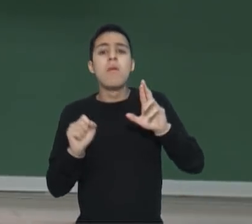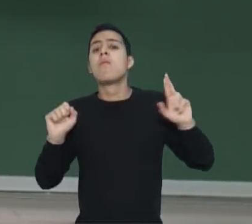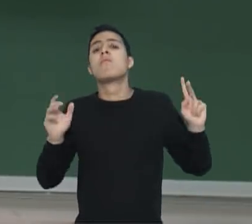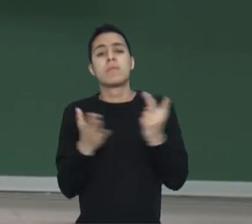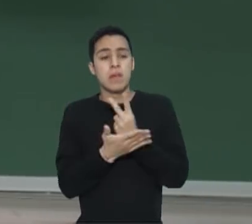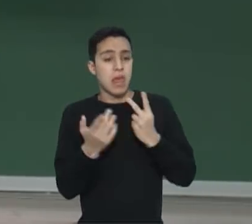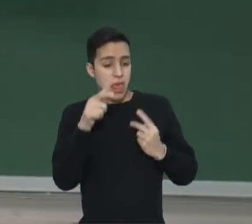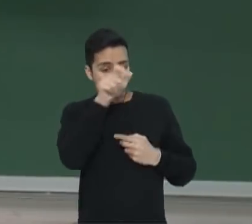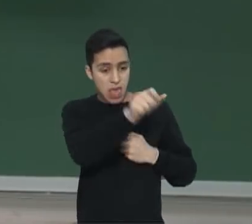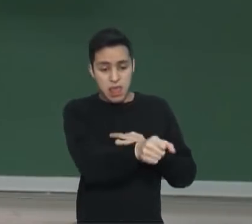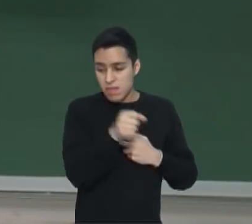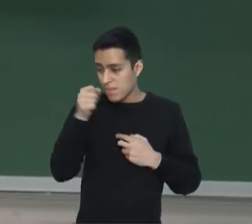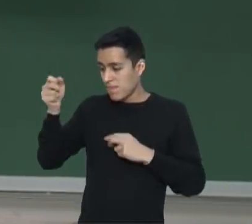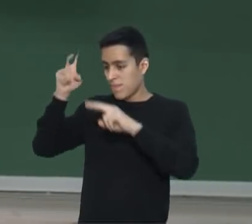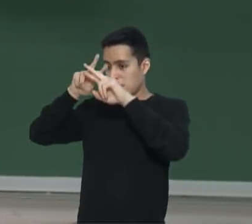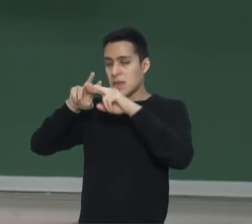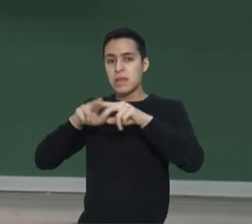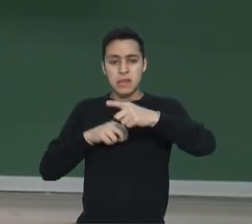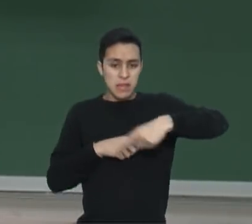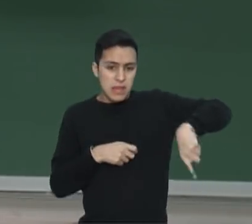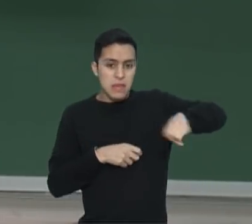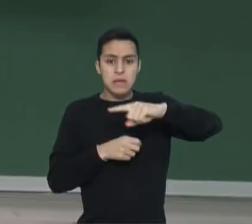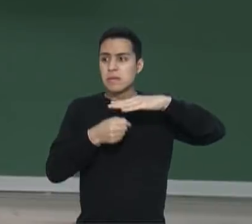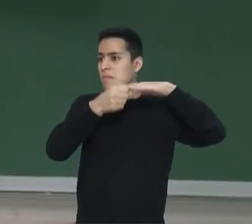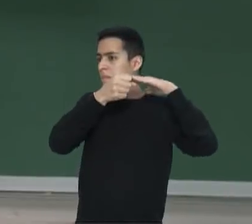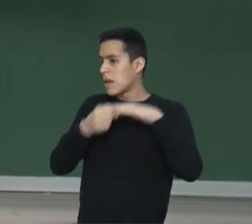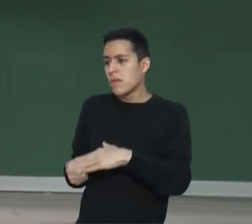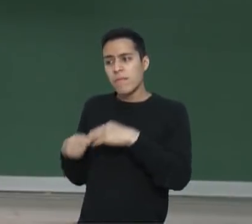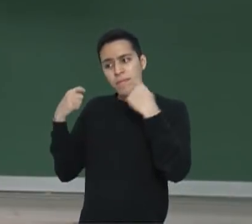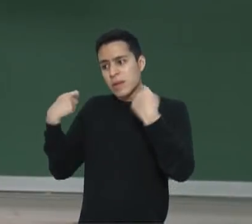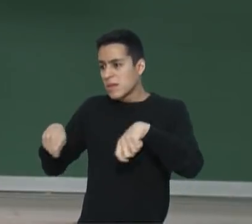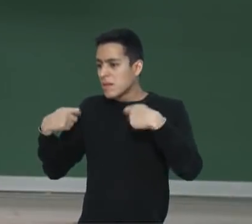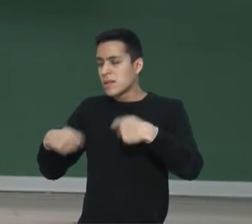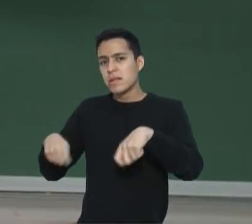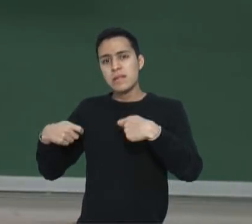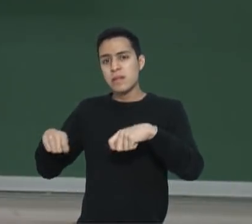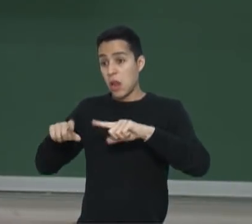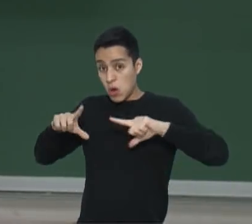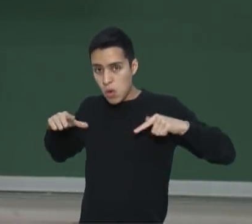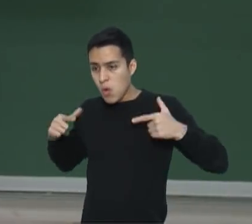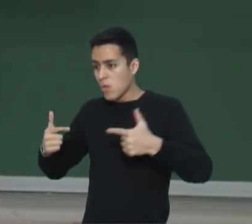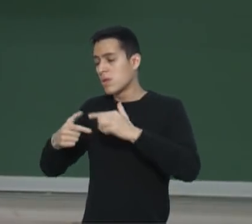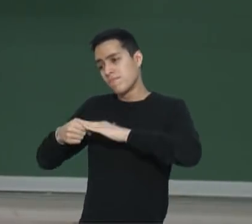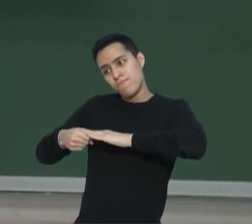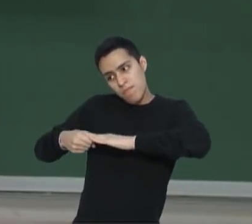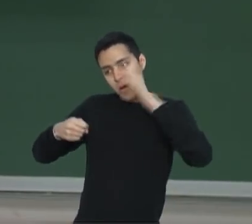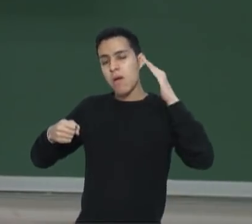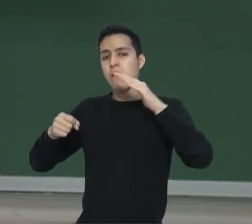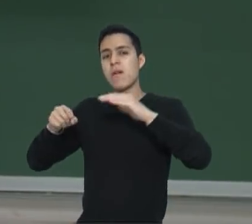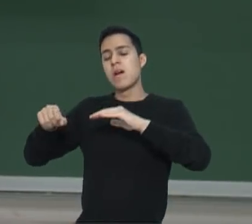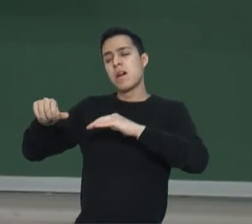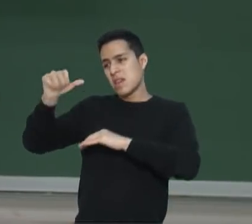e numa grande pressão interna e internacional pela independência da Índia. É o que nós vemos no seguinte: